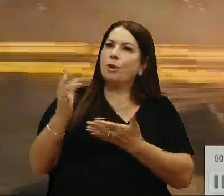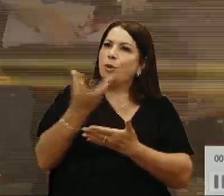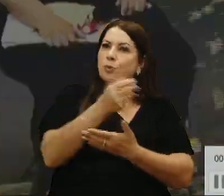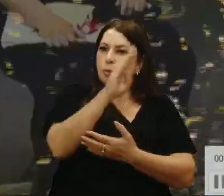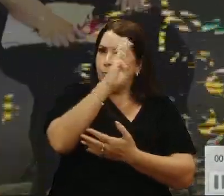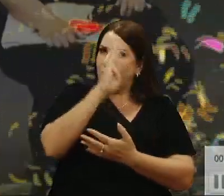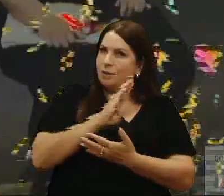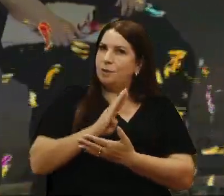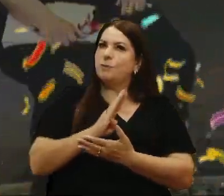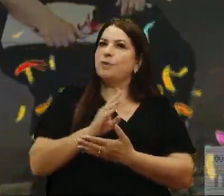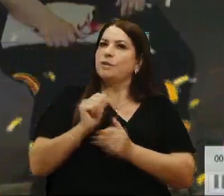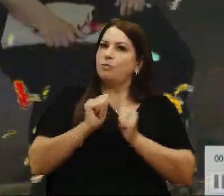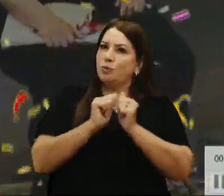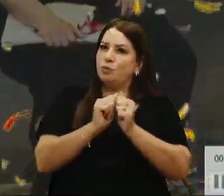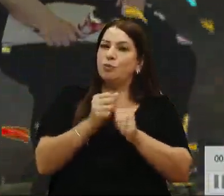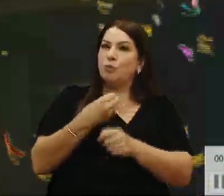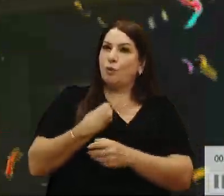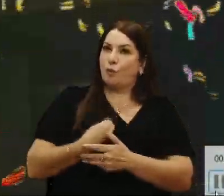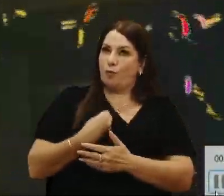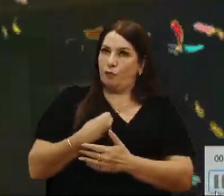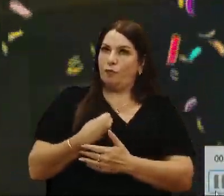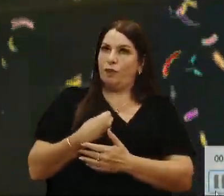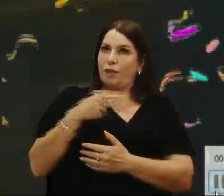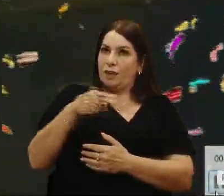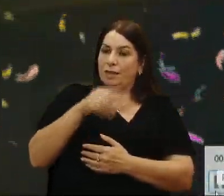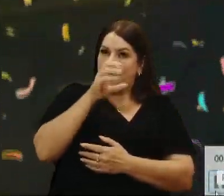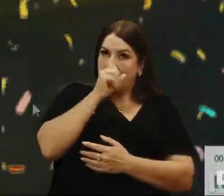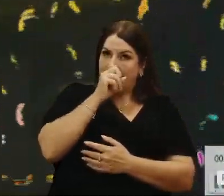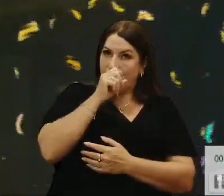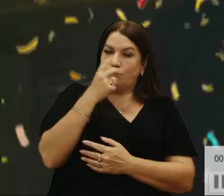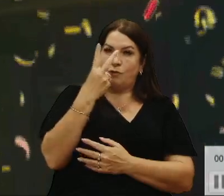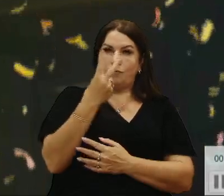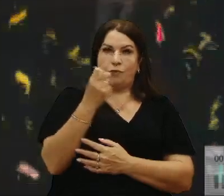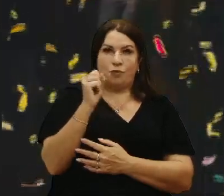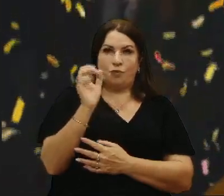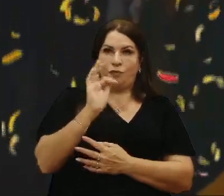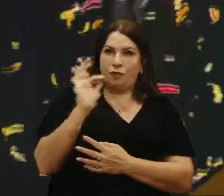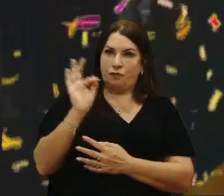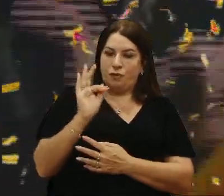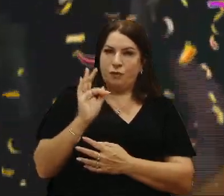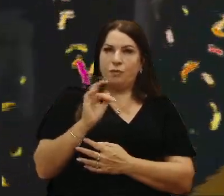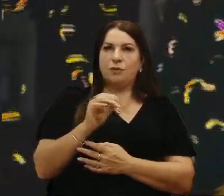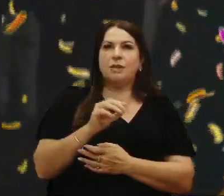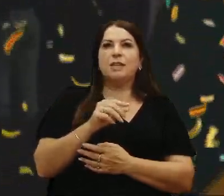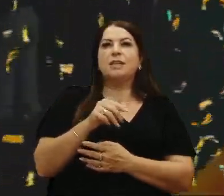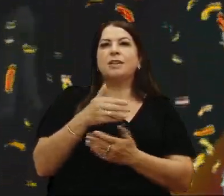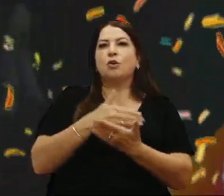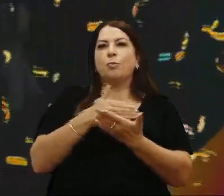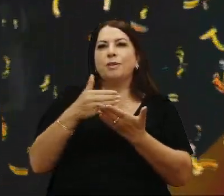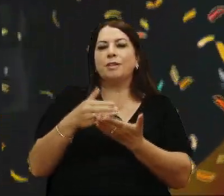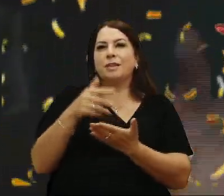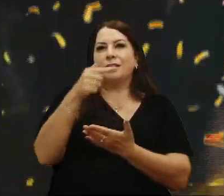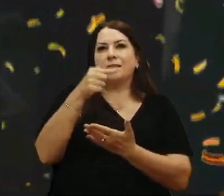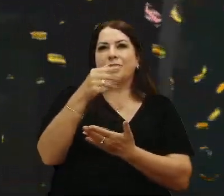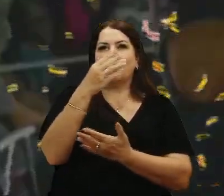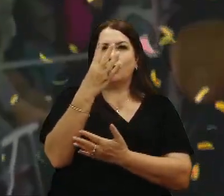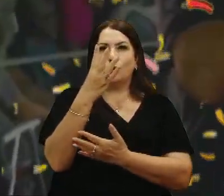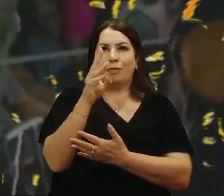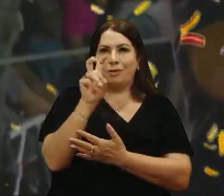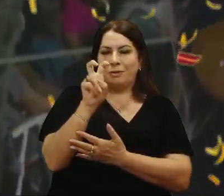Brasil. Estaremos ao vivo neste sábado, dia 28 de fevereiro, a partir das